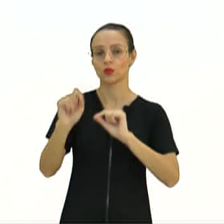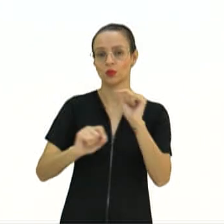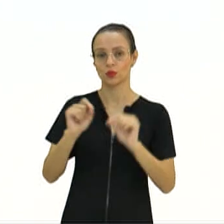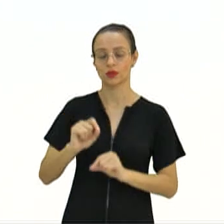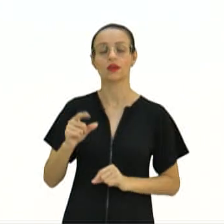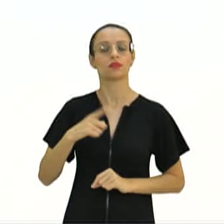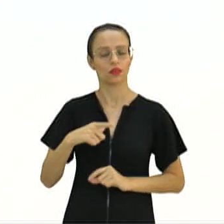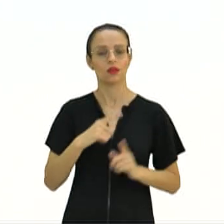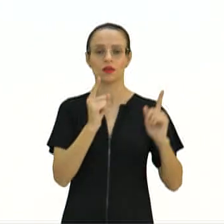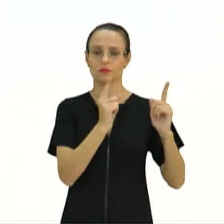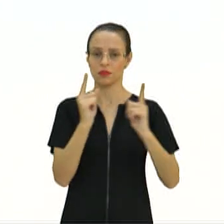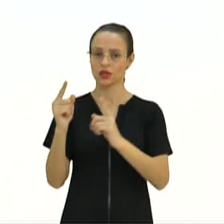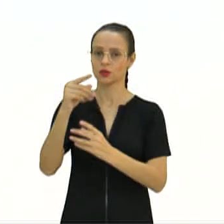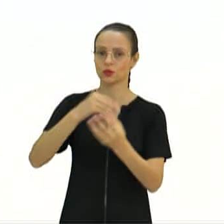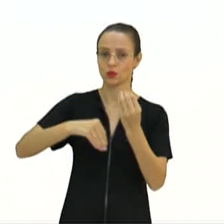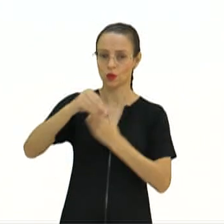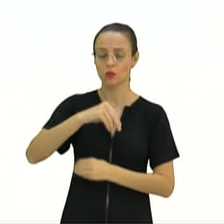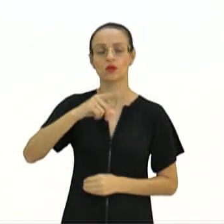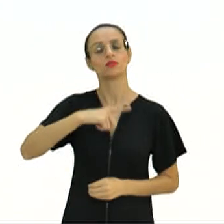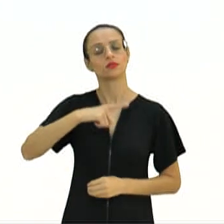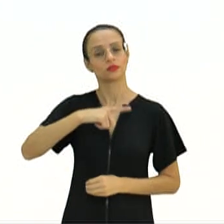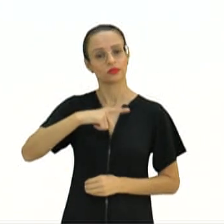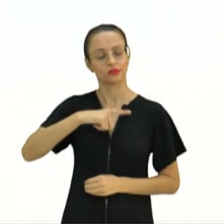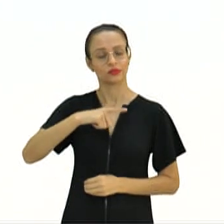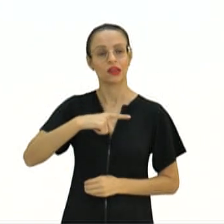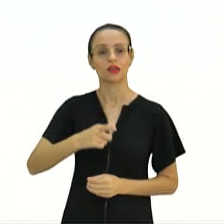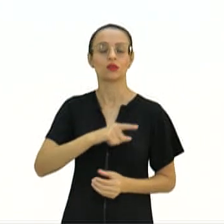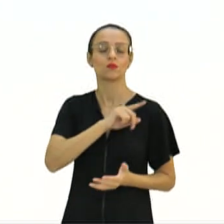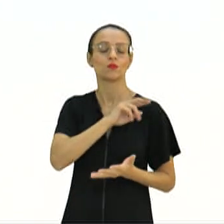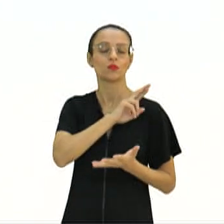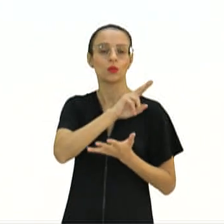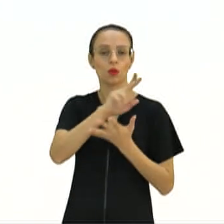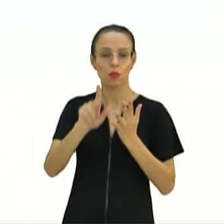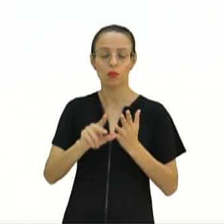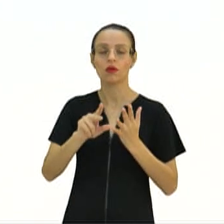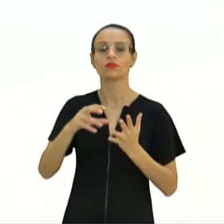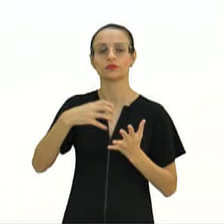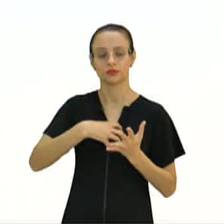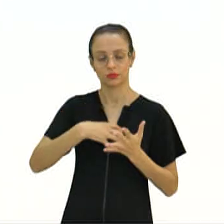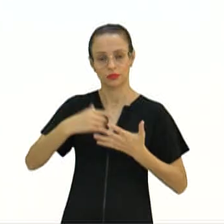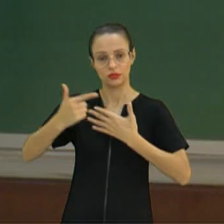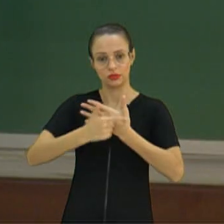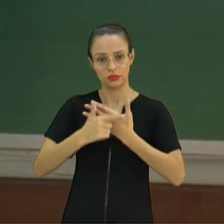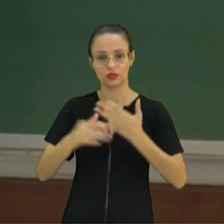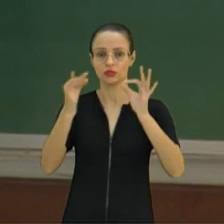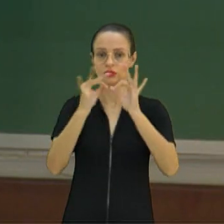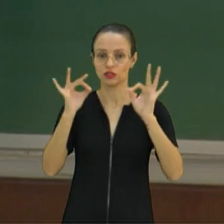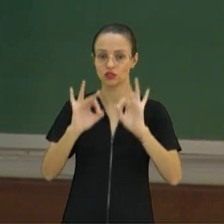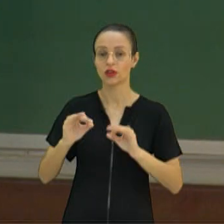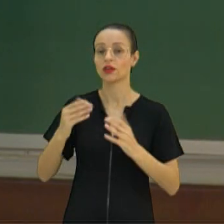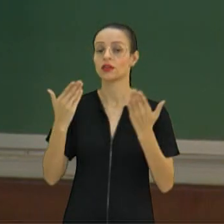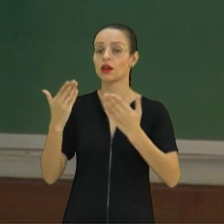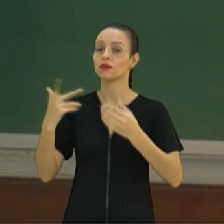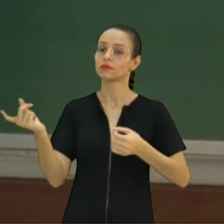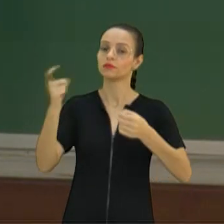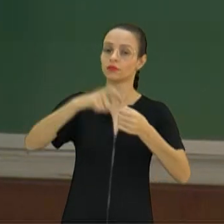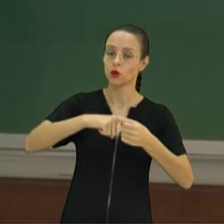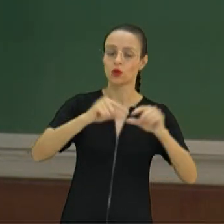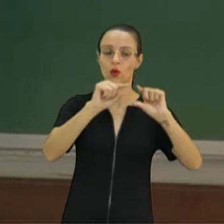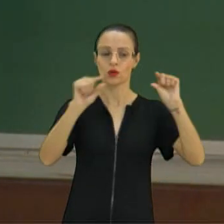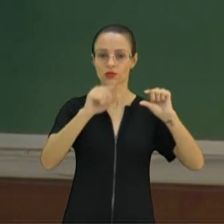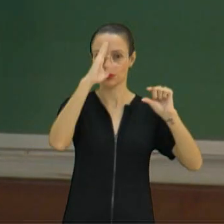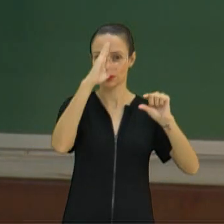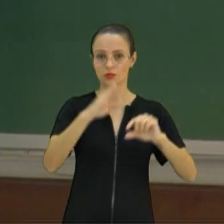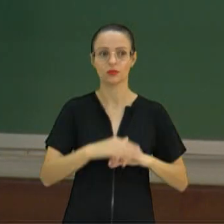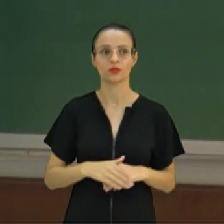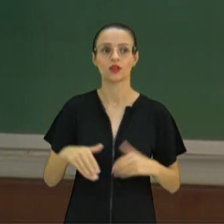período composto e estabelece uma função sintática em relação à oração principal. Isso mesmo. Agora, quando ela é